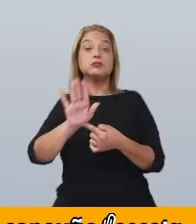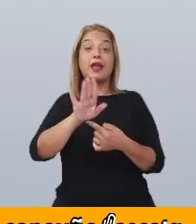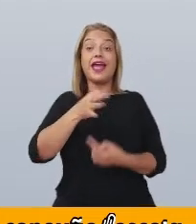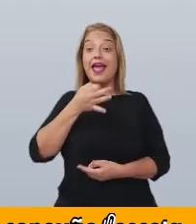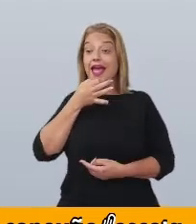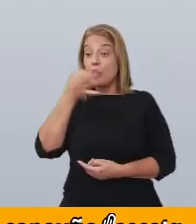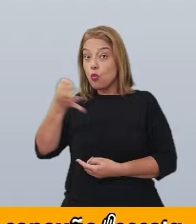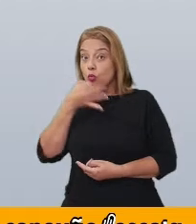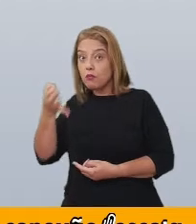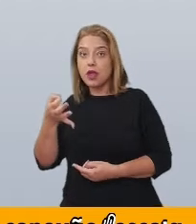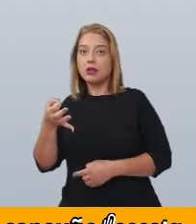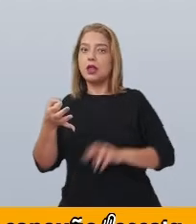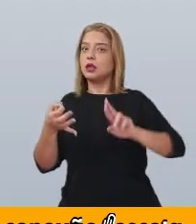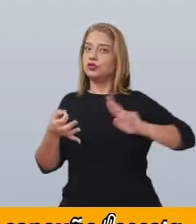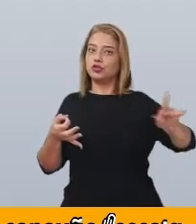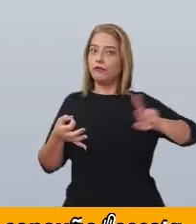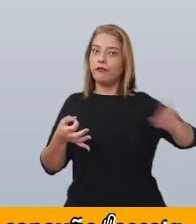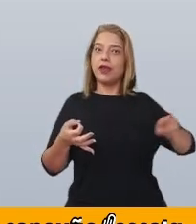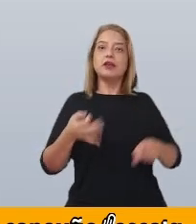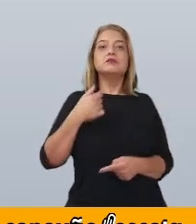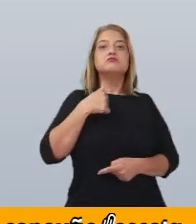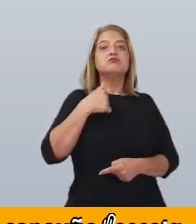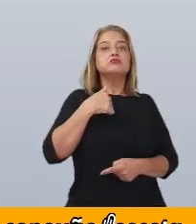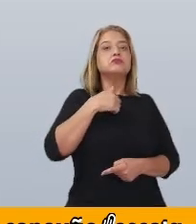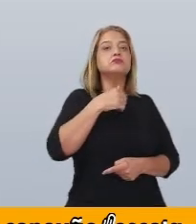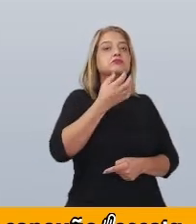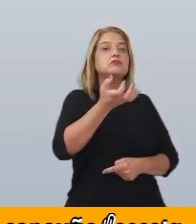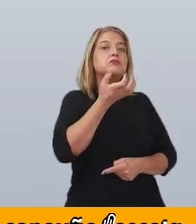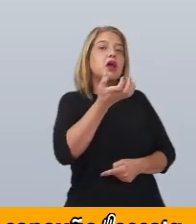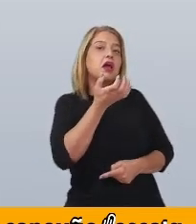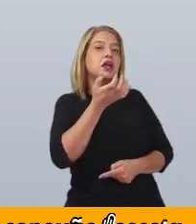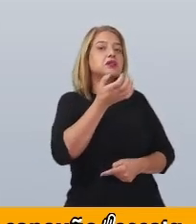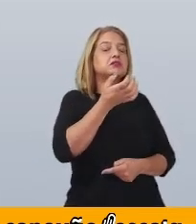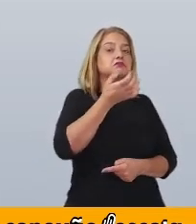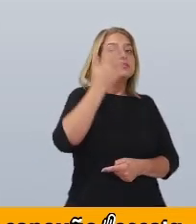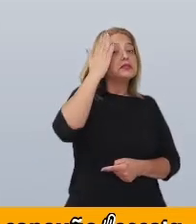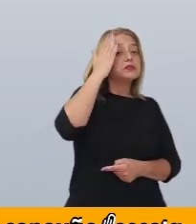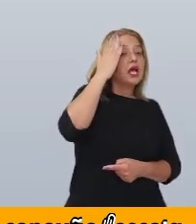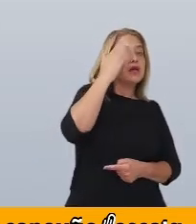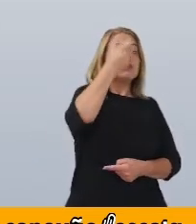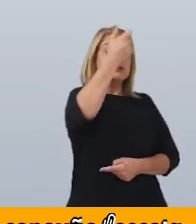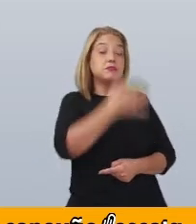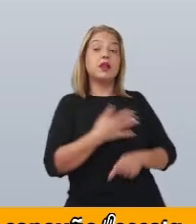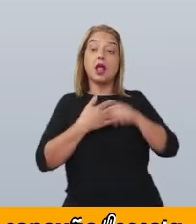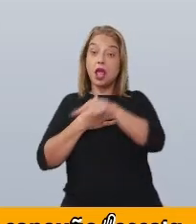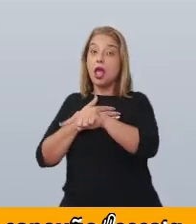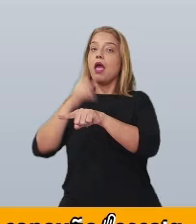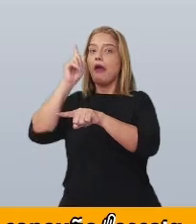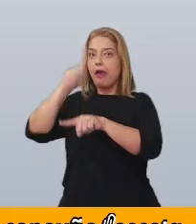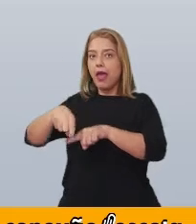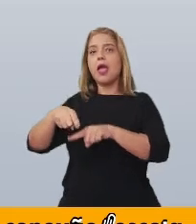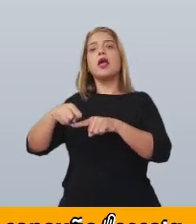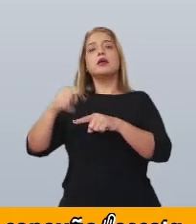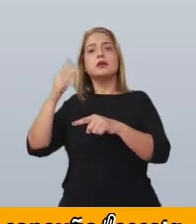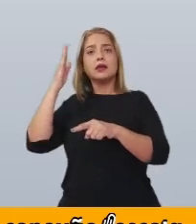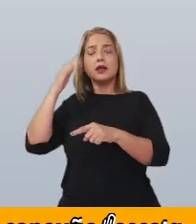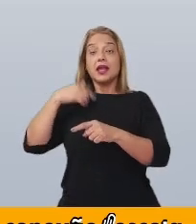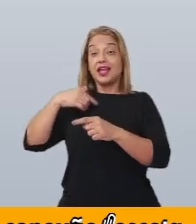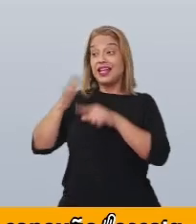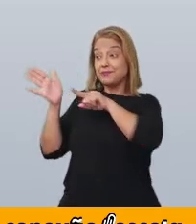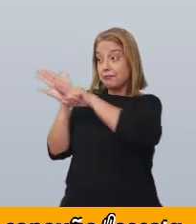de ponto de vista, hein? Ele é utilizado para reforçar, para validar o ponto de